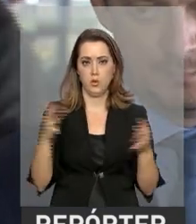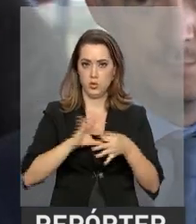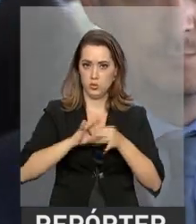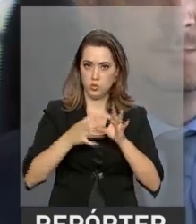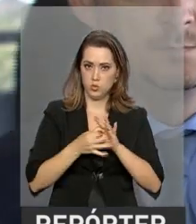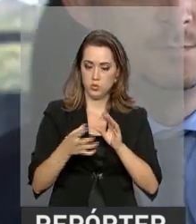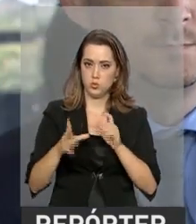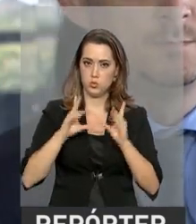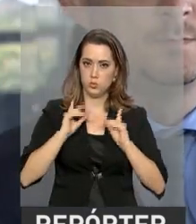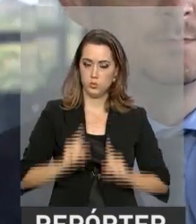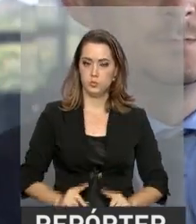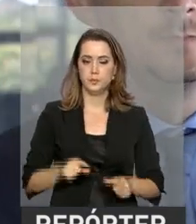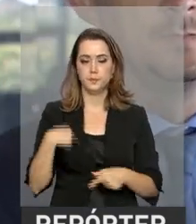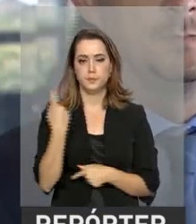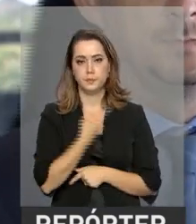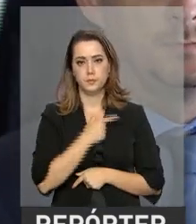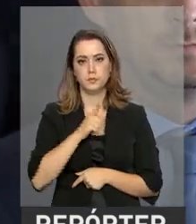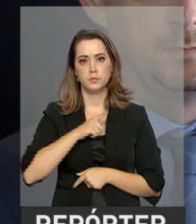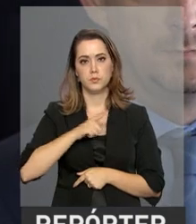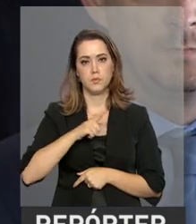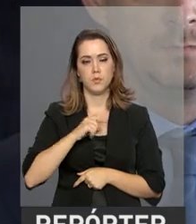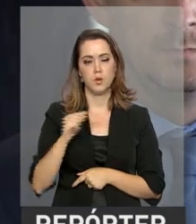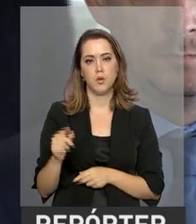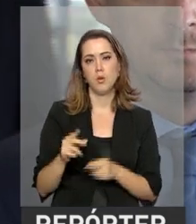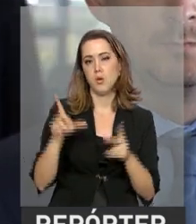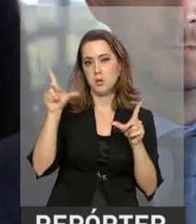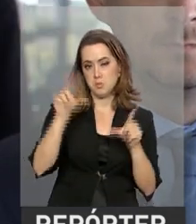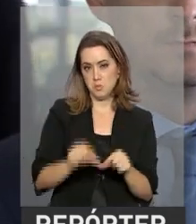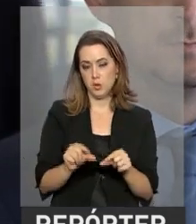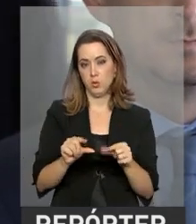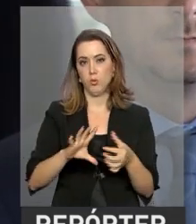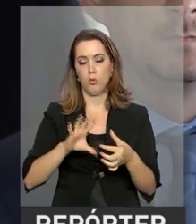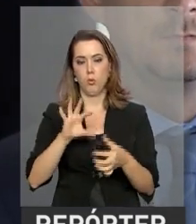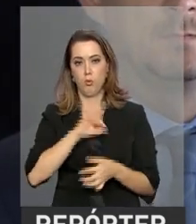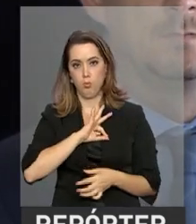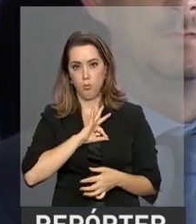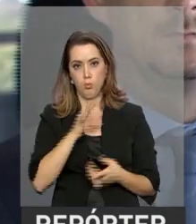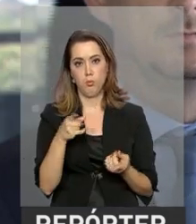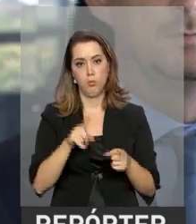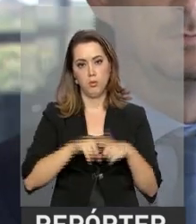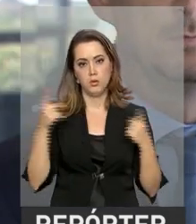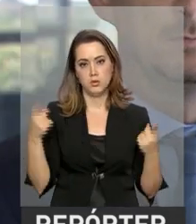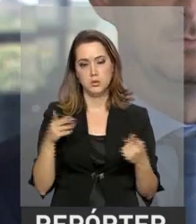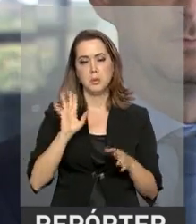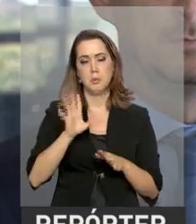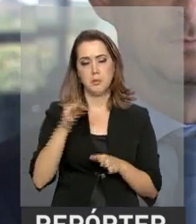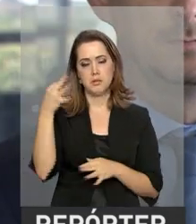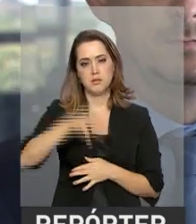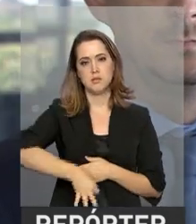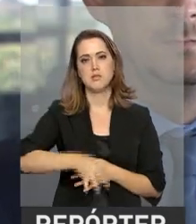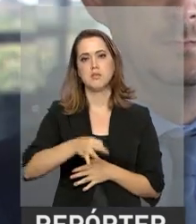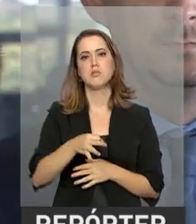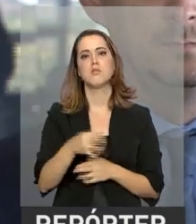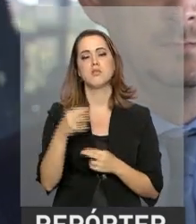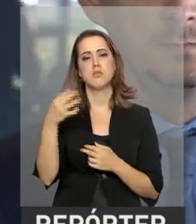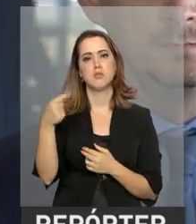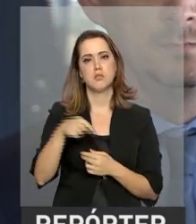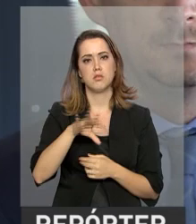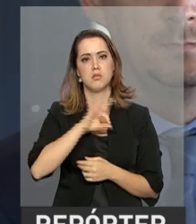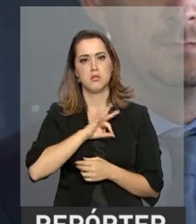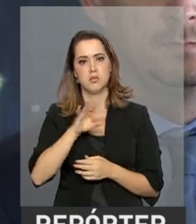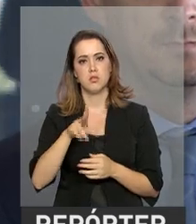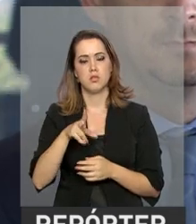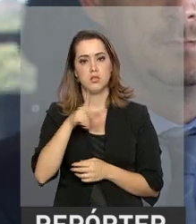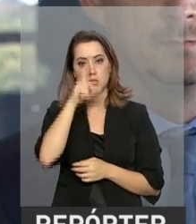Paralímpicos nós temos uma operação um pouco menor, portanto está adequado o número de agentes da